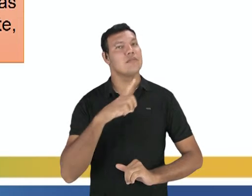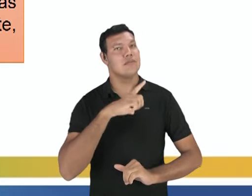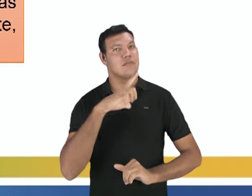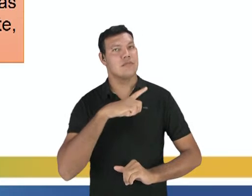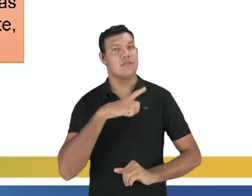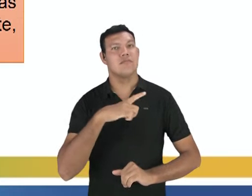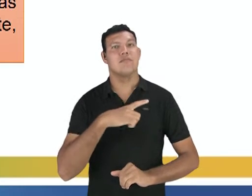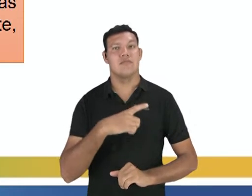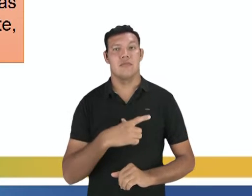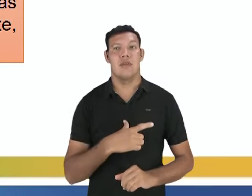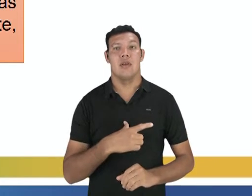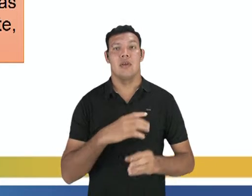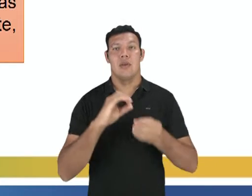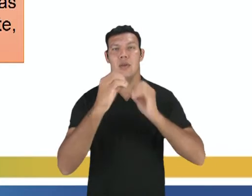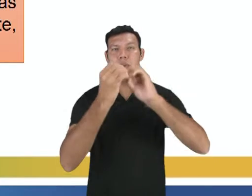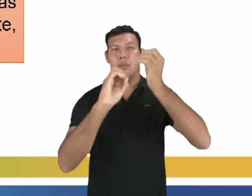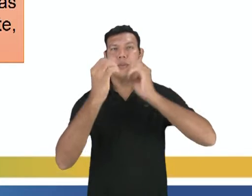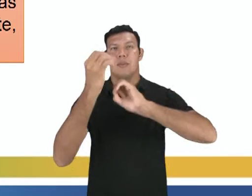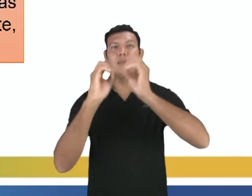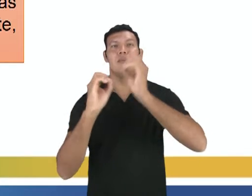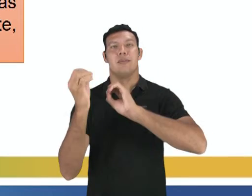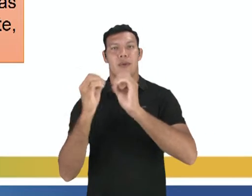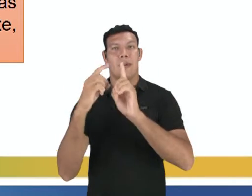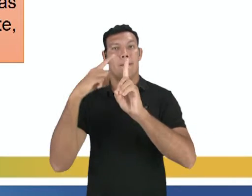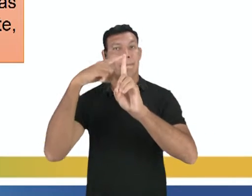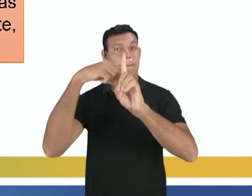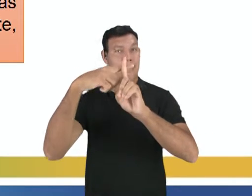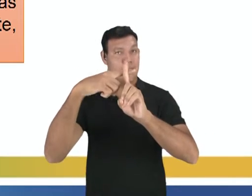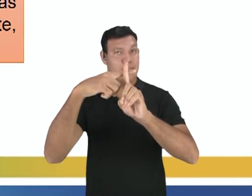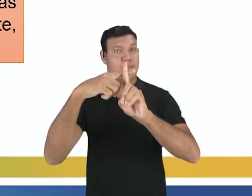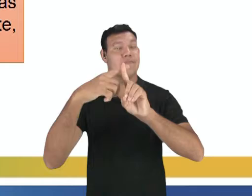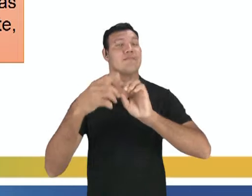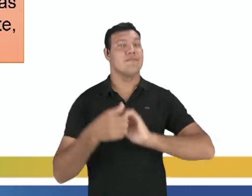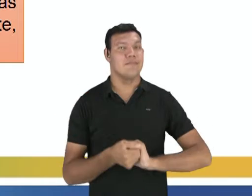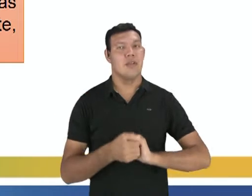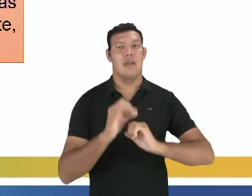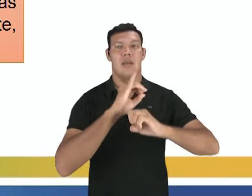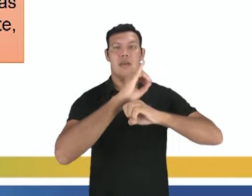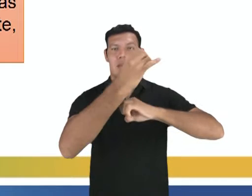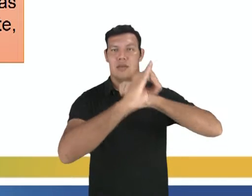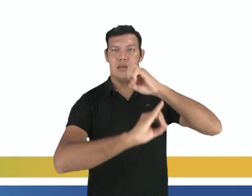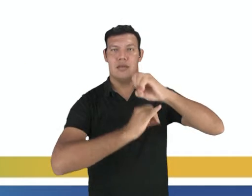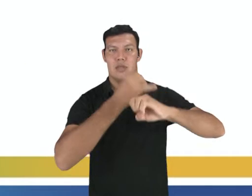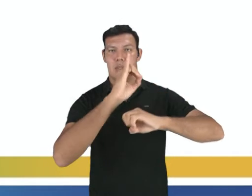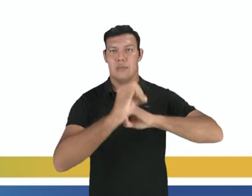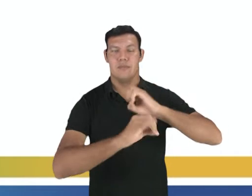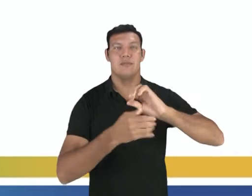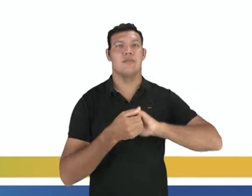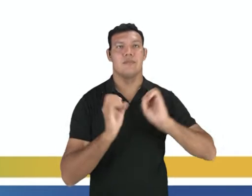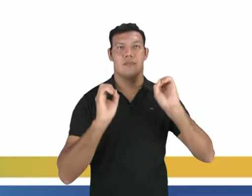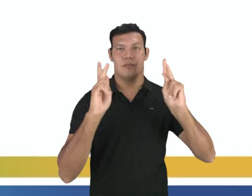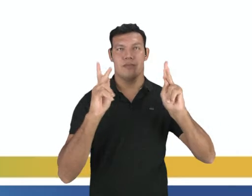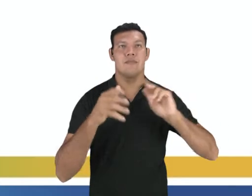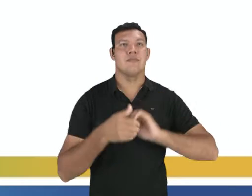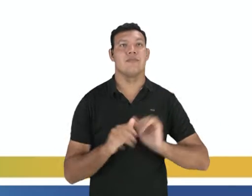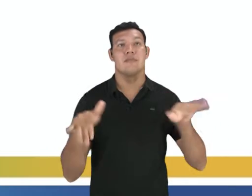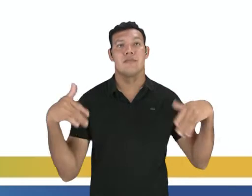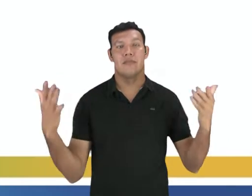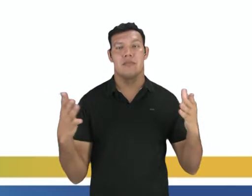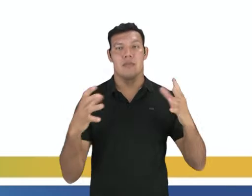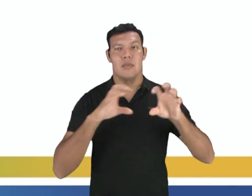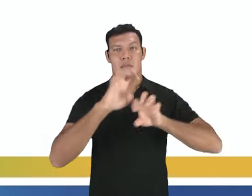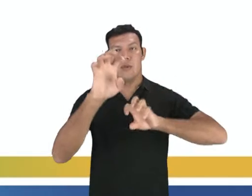Deviam existir partículas carregadas eletricamente, ou seja, os íons, ok? Então,